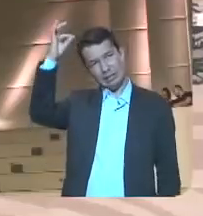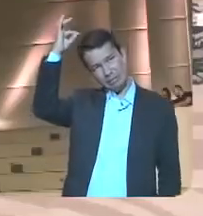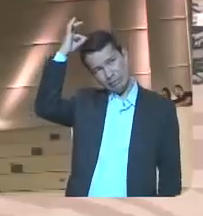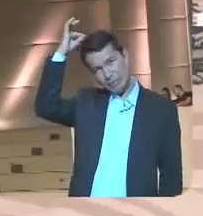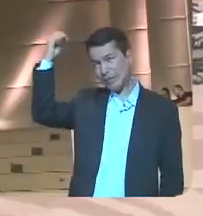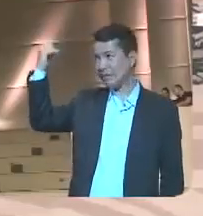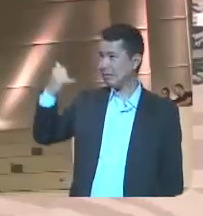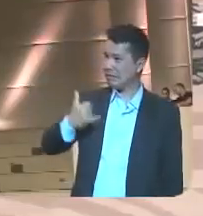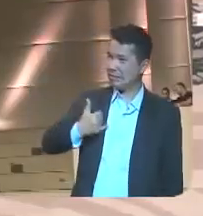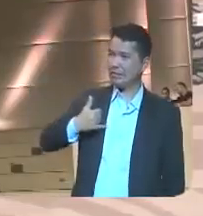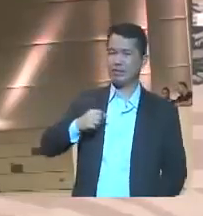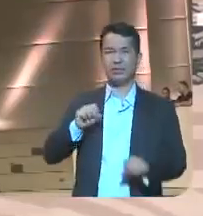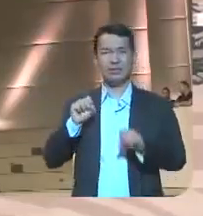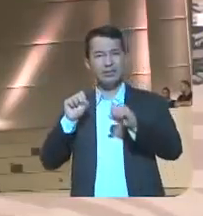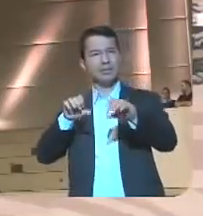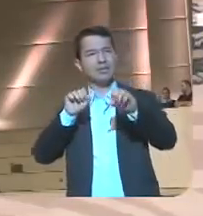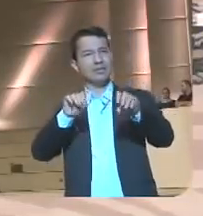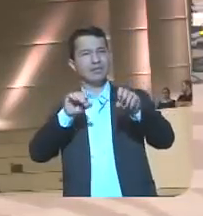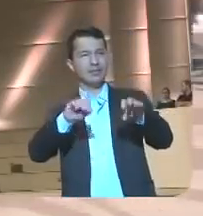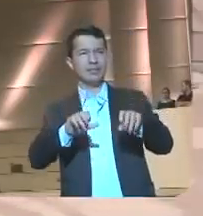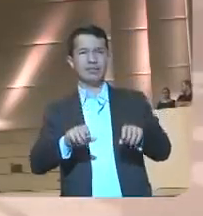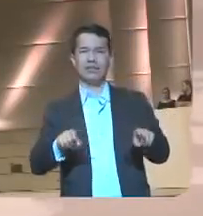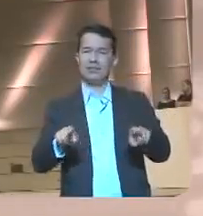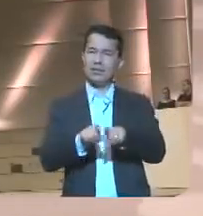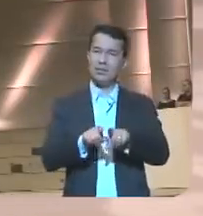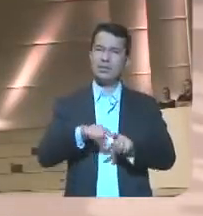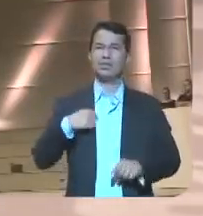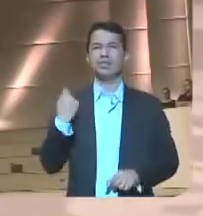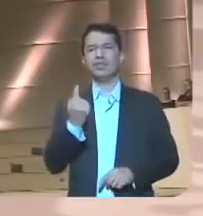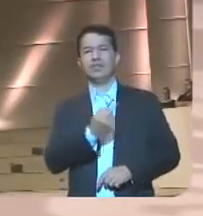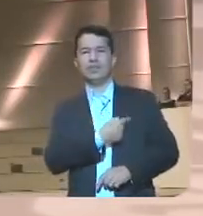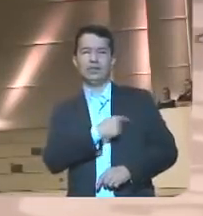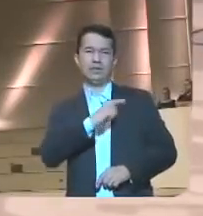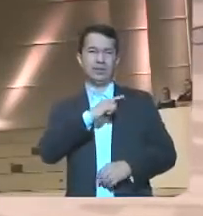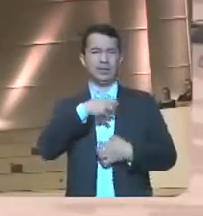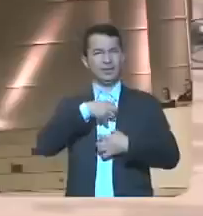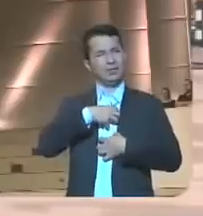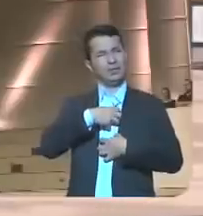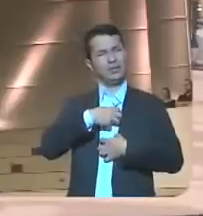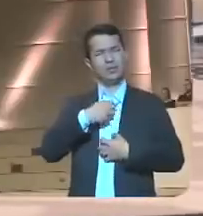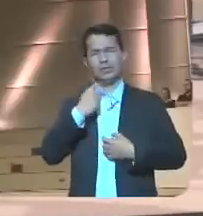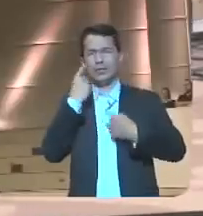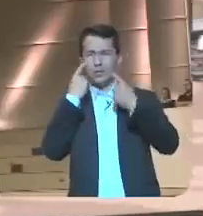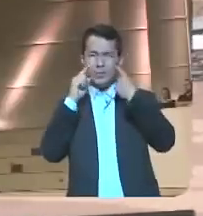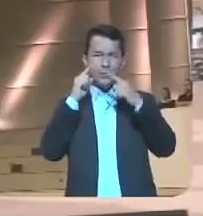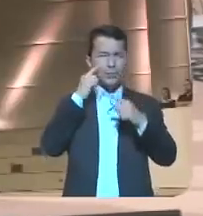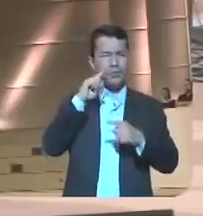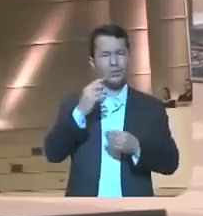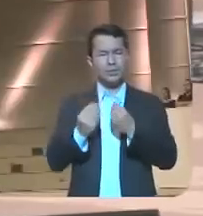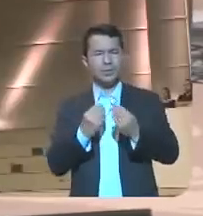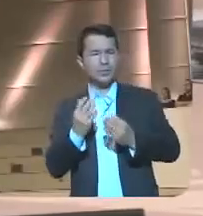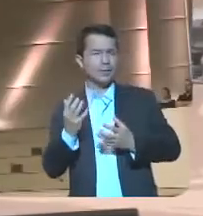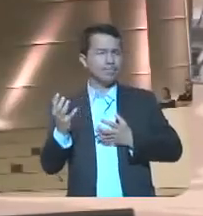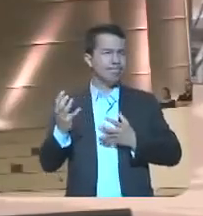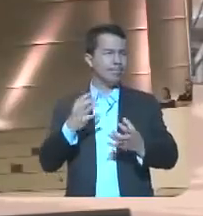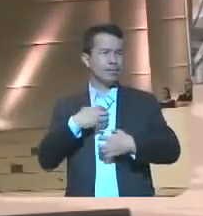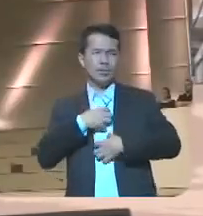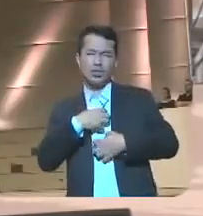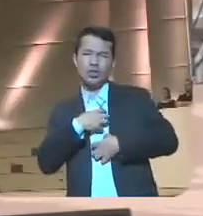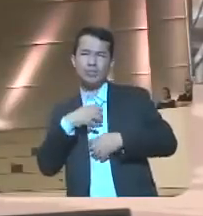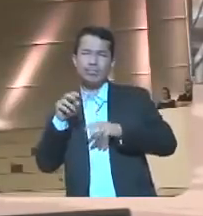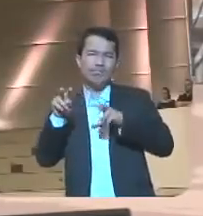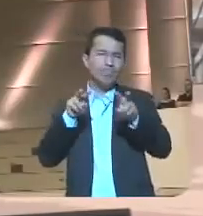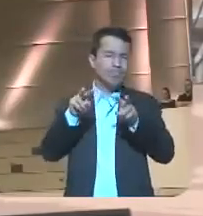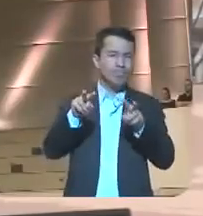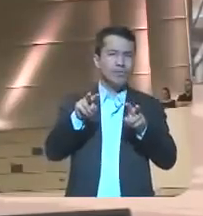espiritual olha que coisa maravilhosa o discernimento espiritual é quando deus revela pra gente